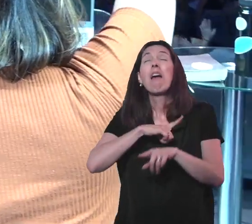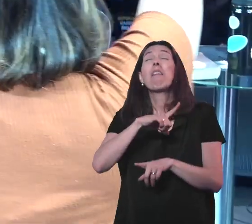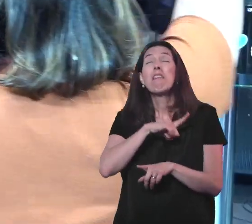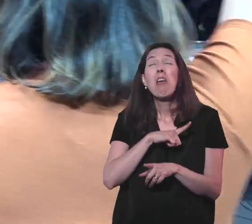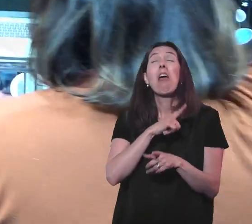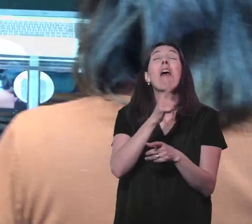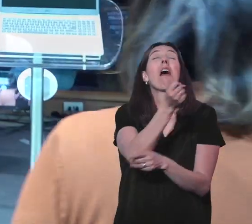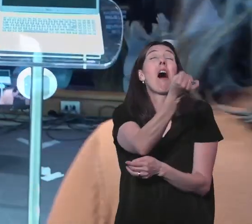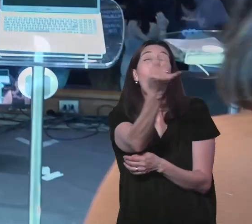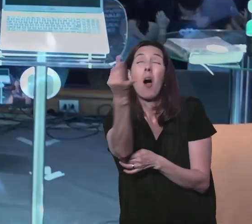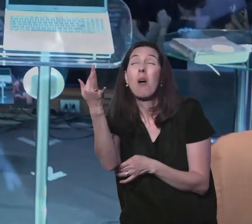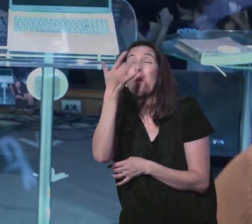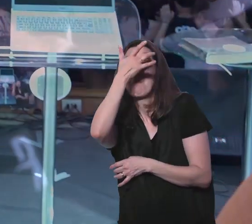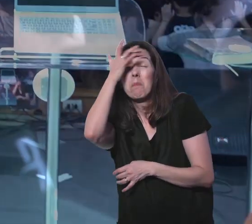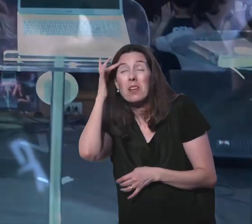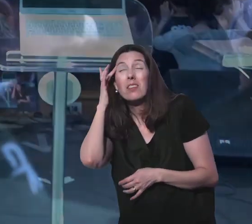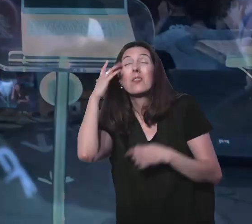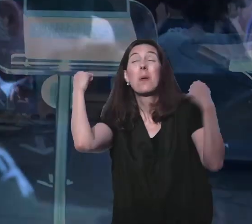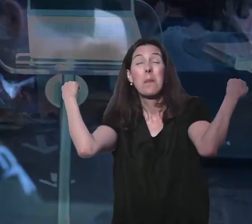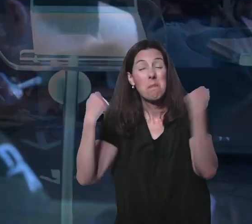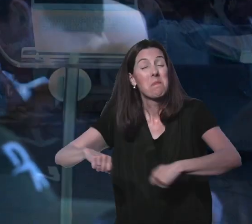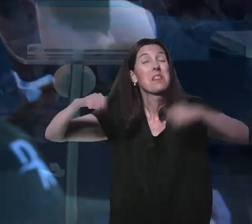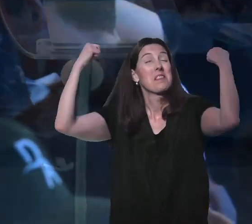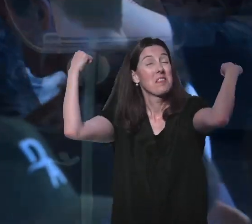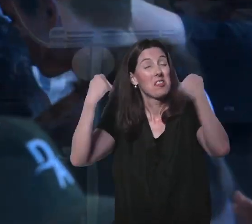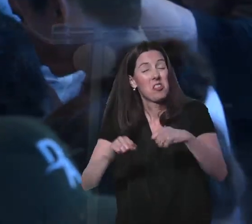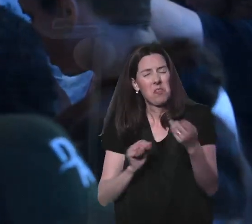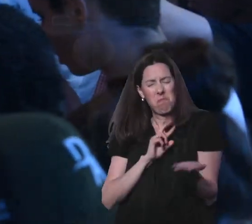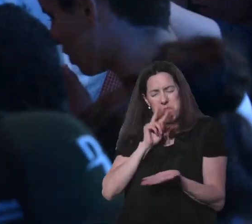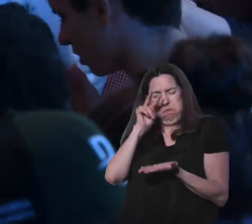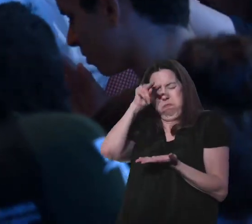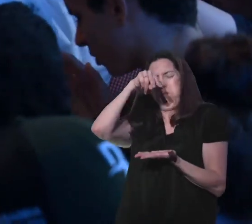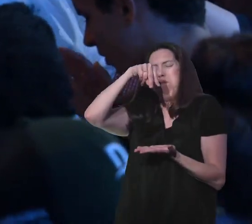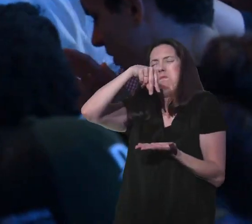hoje que precisam ser ressuscitadas.